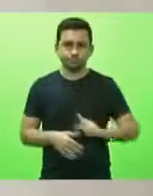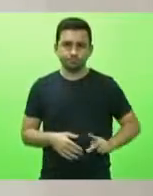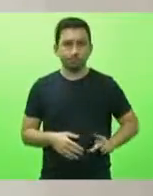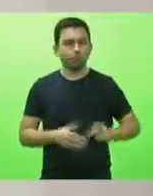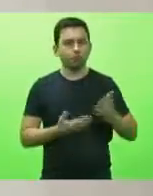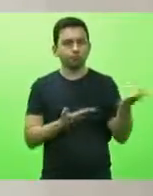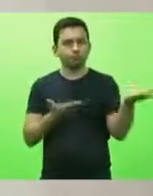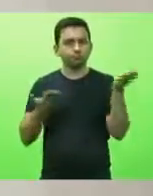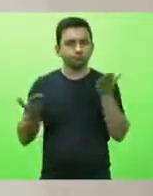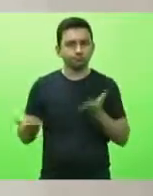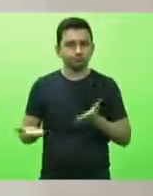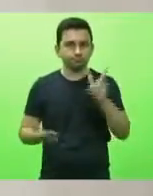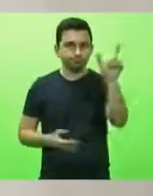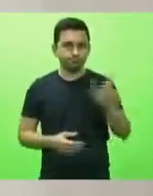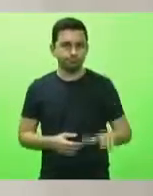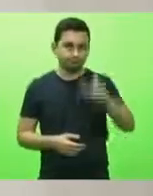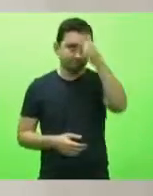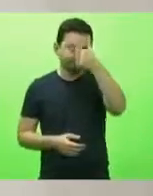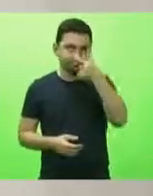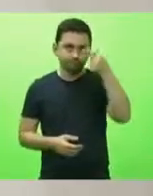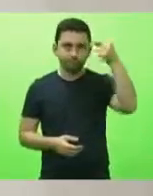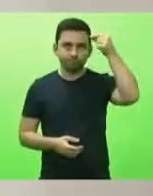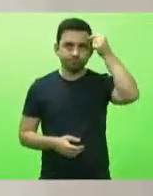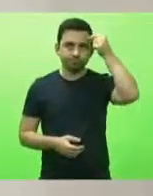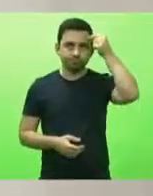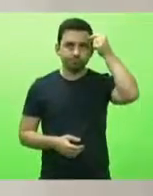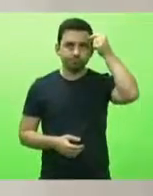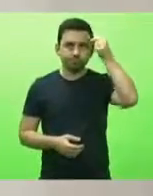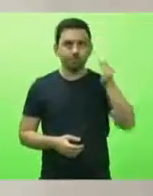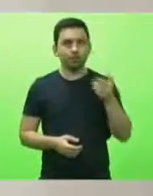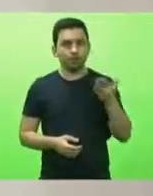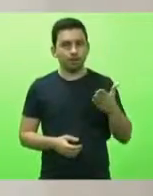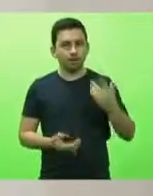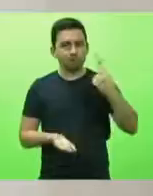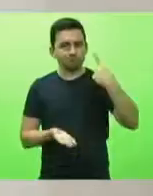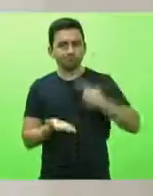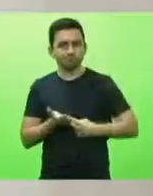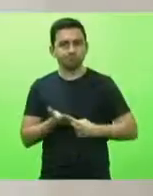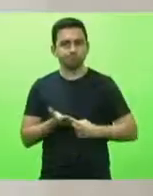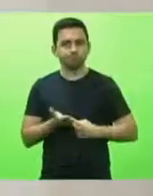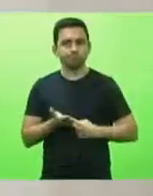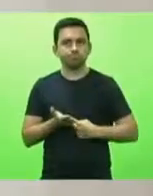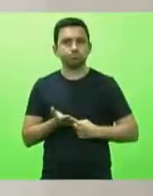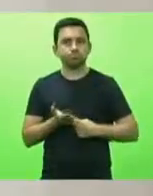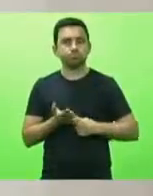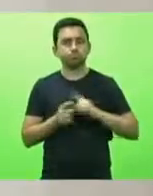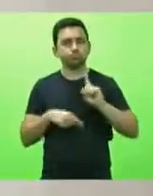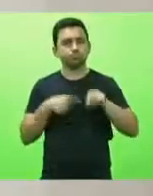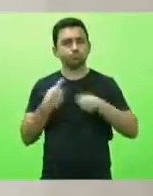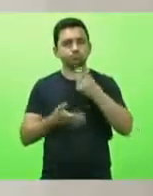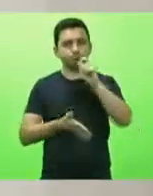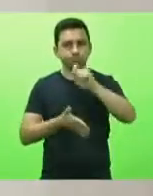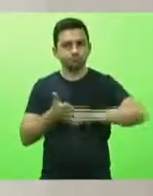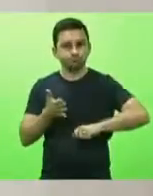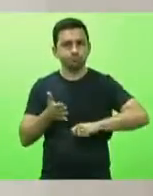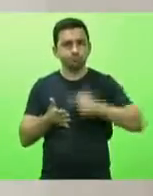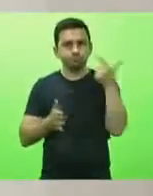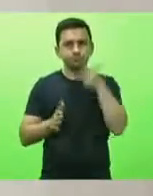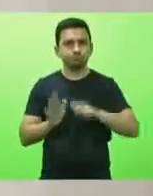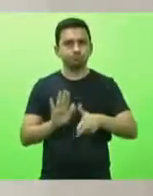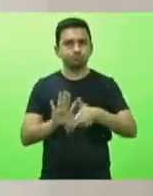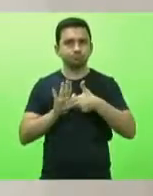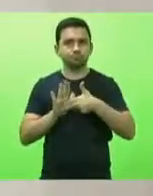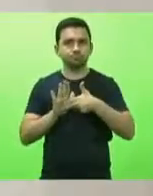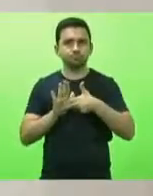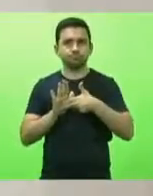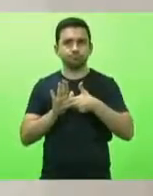a cidadã Dirce Heiderscheidt para prestar o compromisso e posterior assinatura do termo de posse. Ato